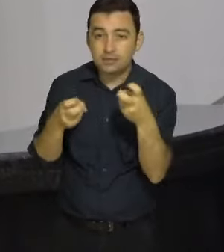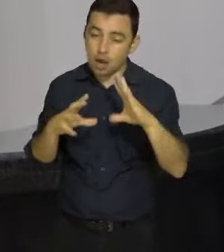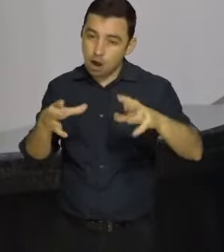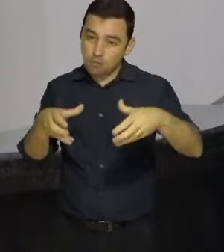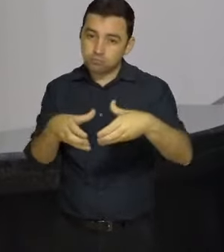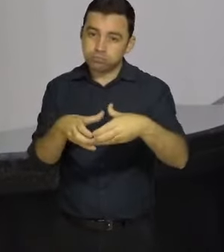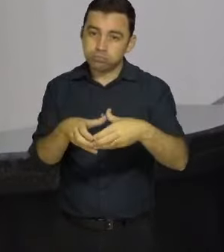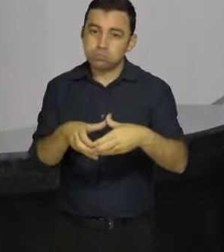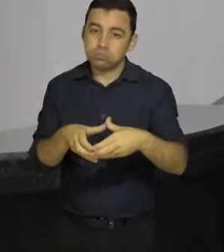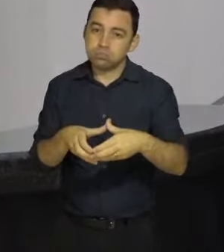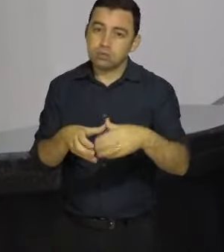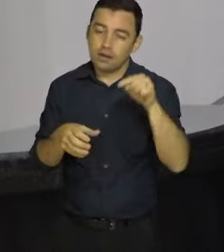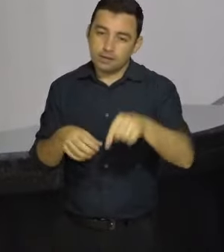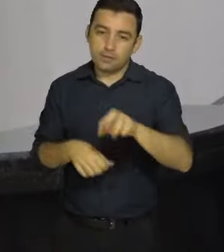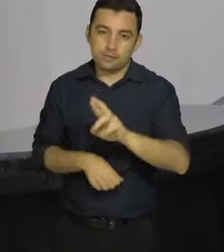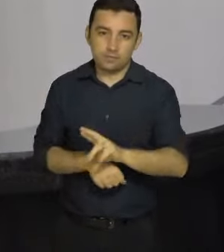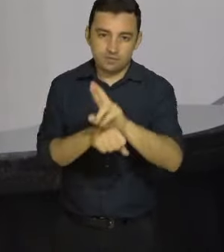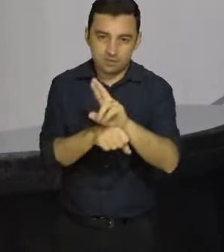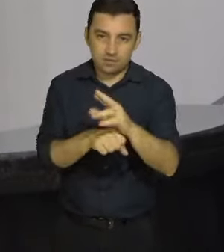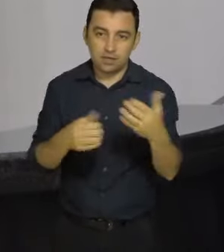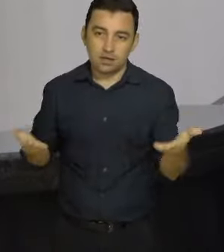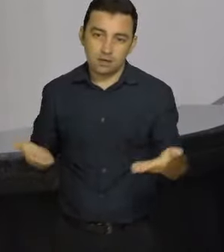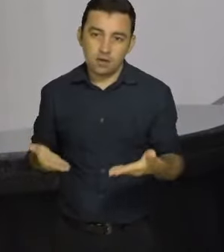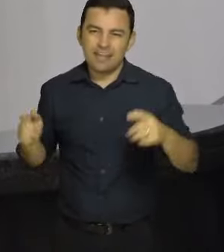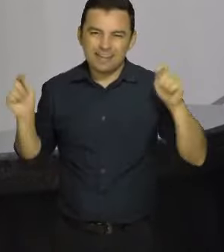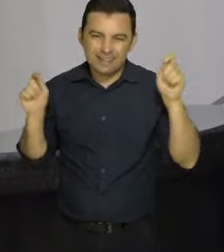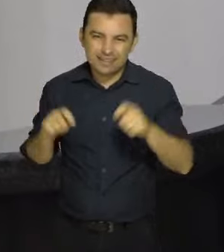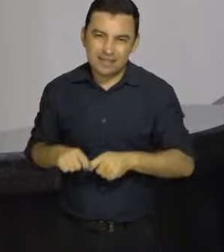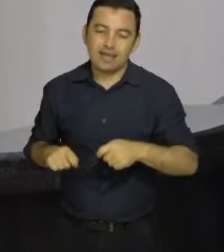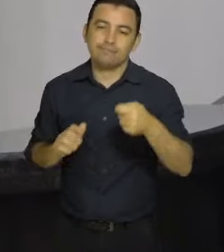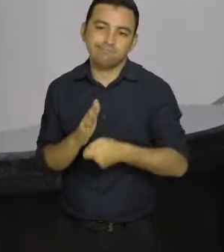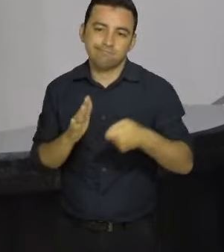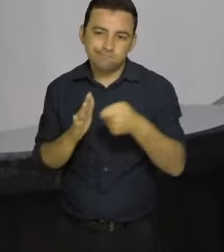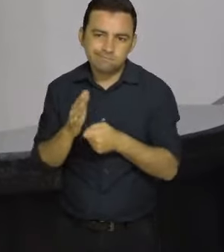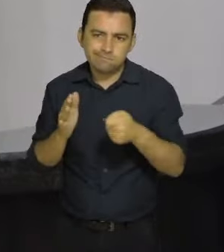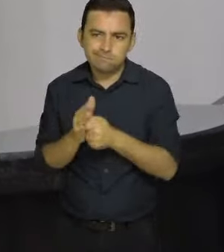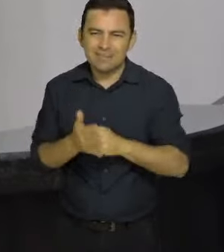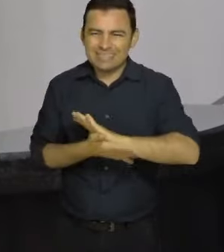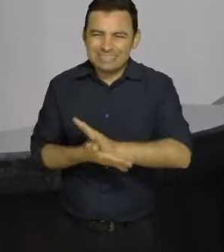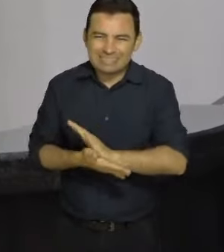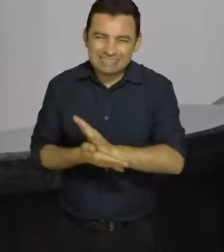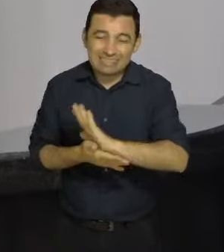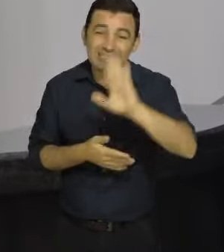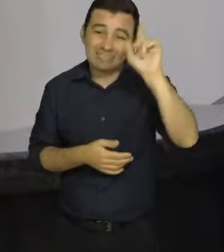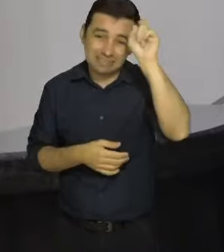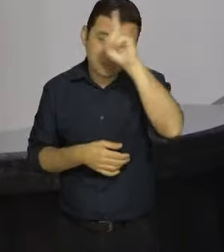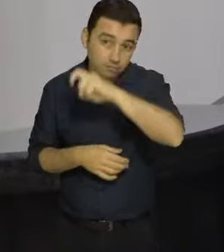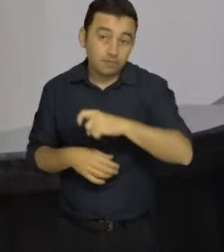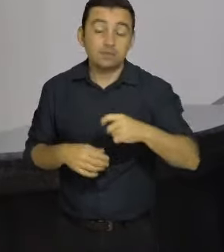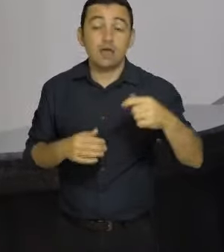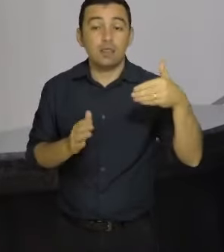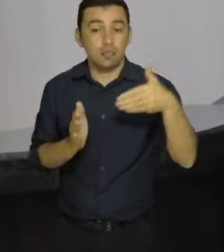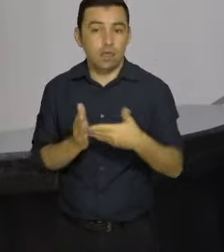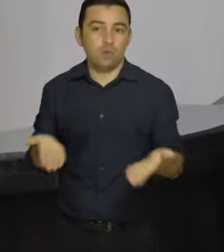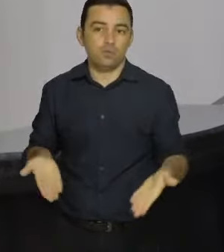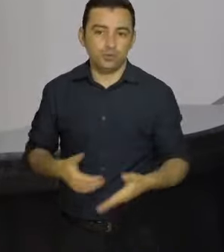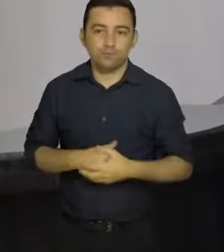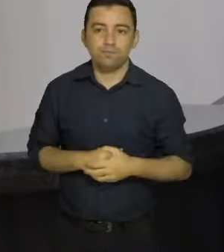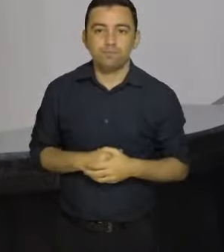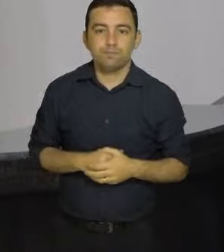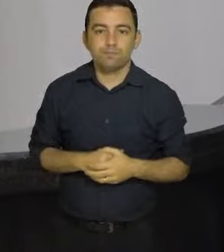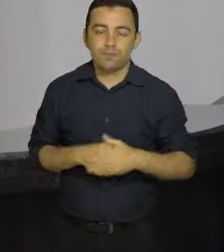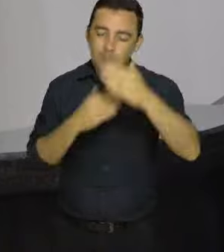coletividade, nessa representada aqui, que é possível enfrentar as opressões que ainda nos alcançam e seguir lutando.